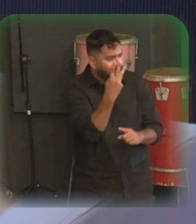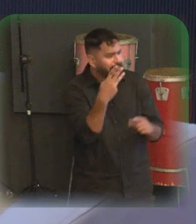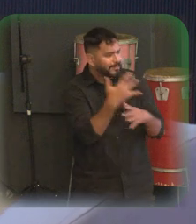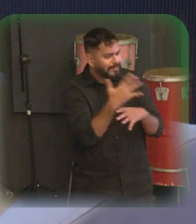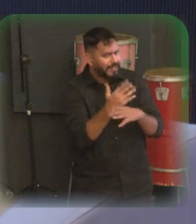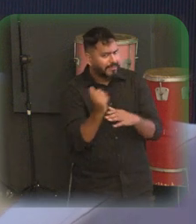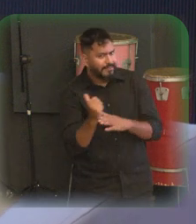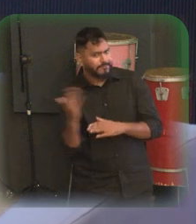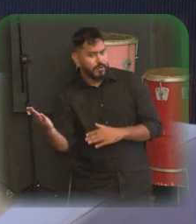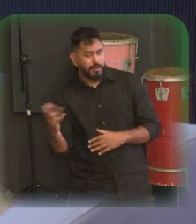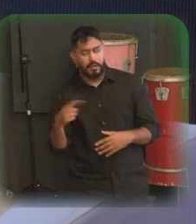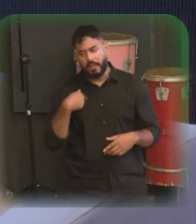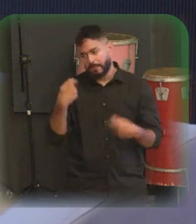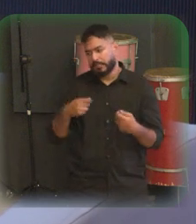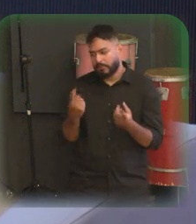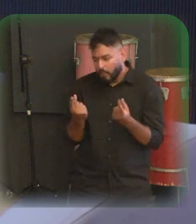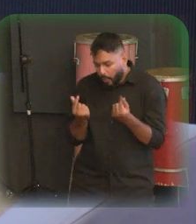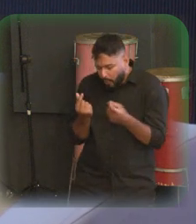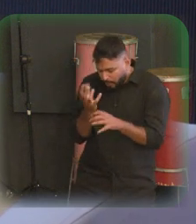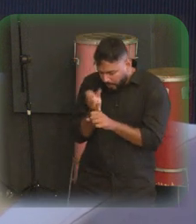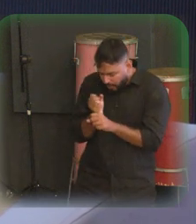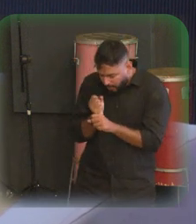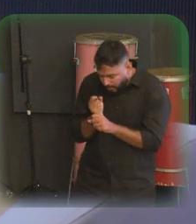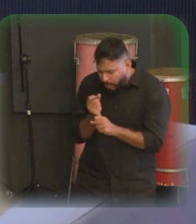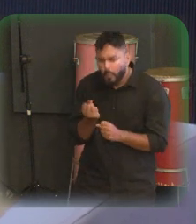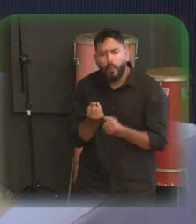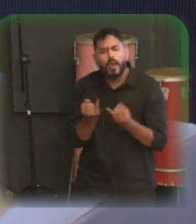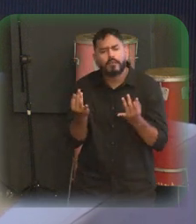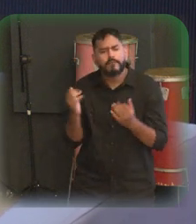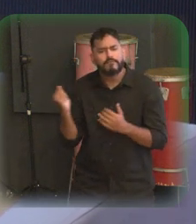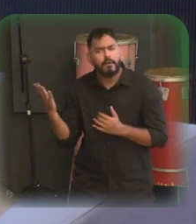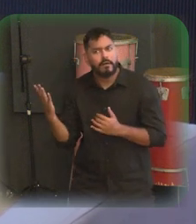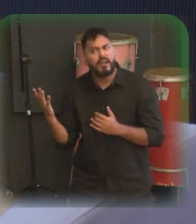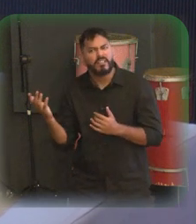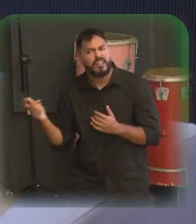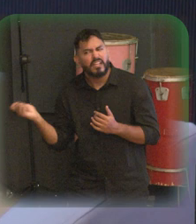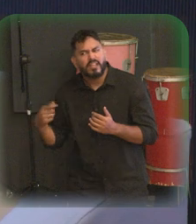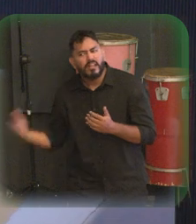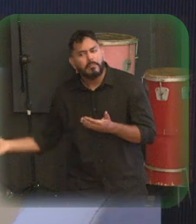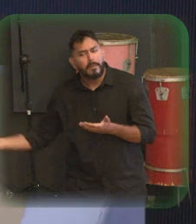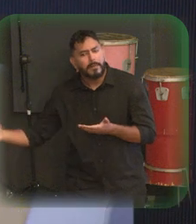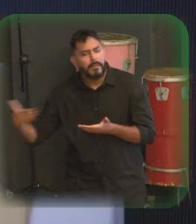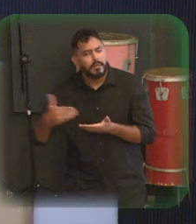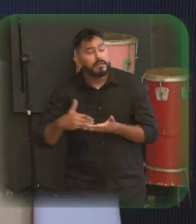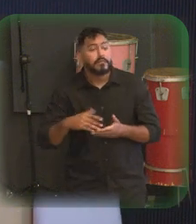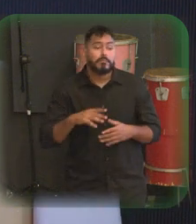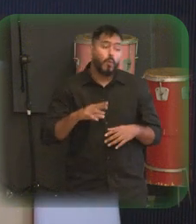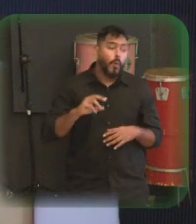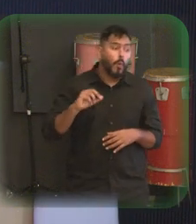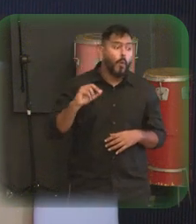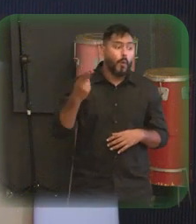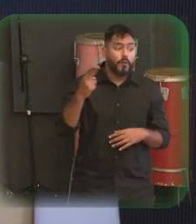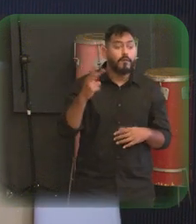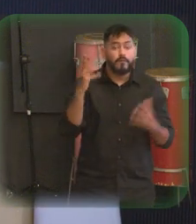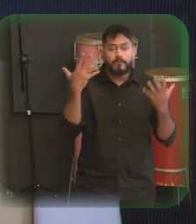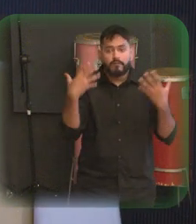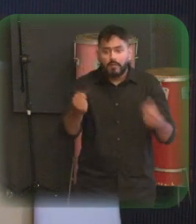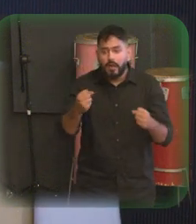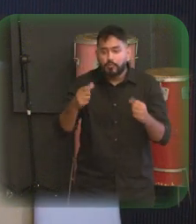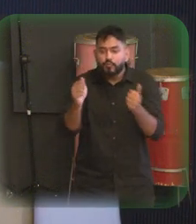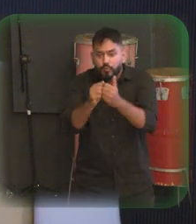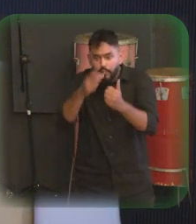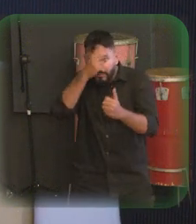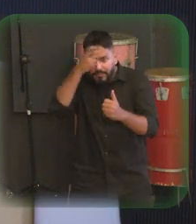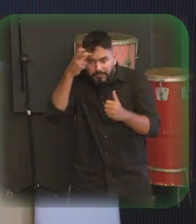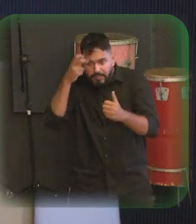fora. Eu disse, eu vou precisar fazer conta. Quantas estão de fora? A gente conseguiu incluir. Raquel, vamos fazer um regime de colaboração com os municípios, vamos